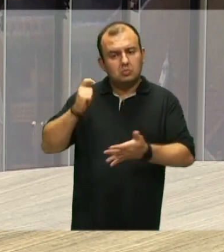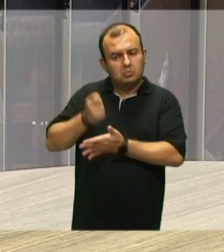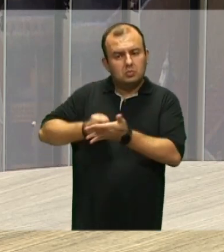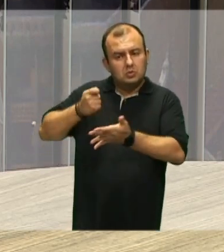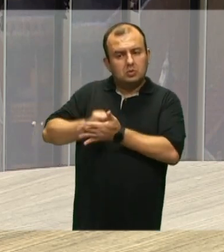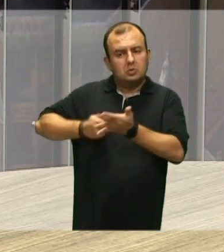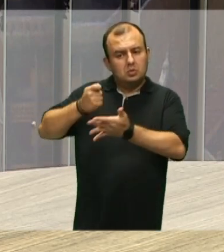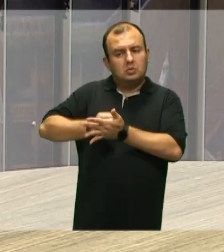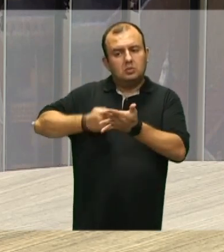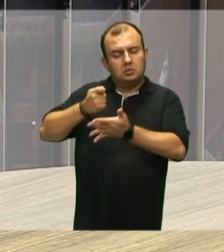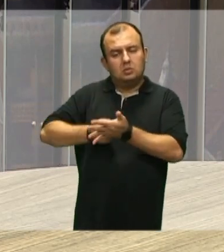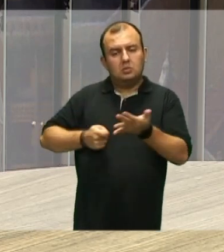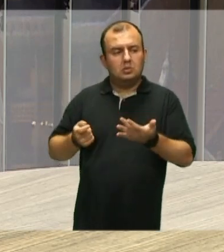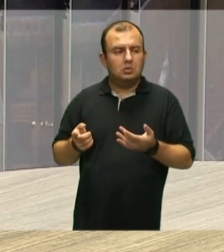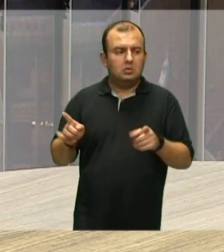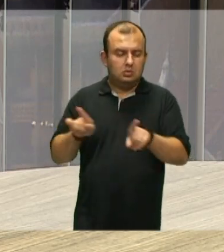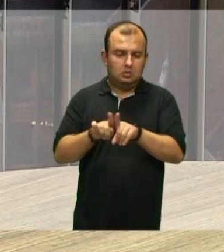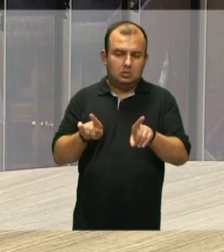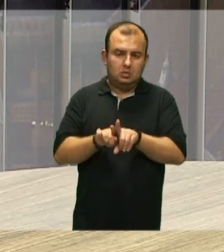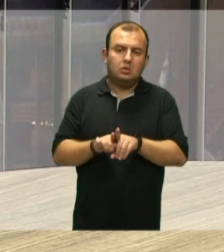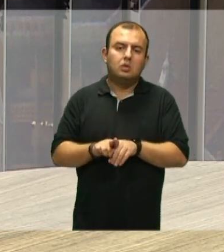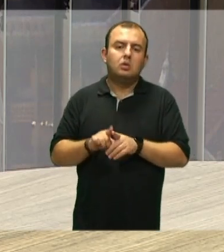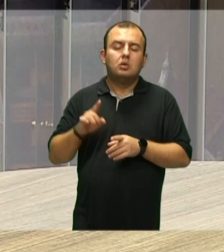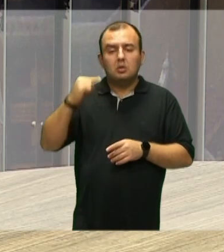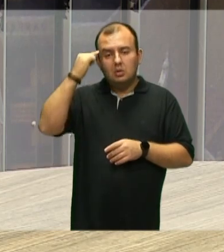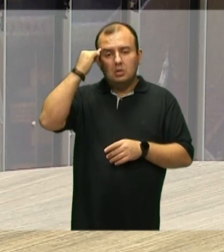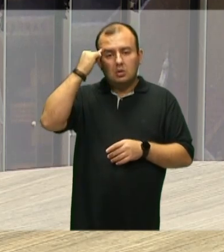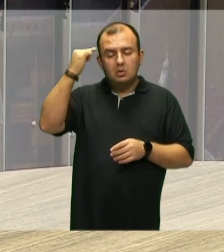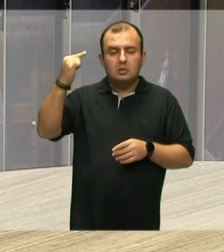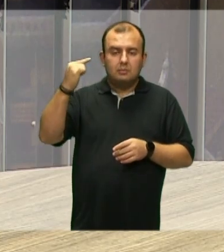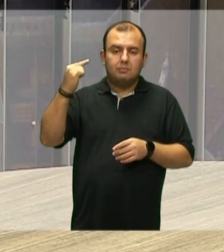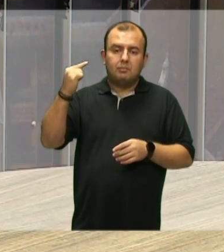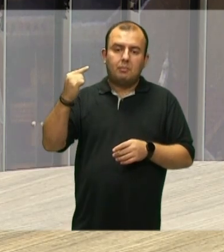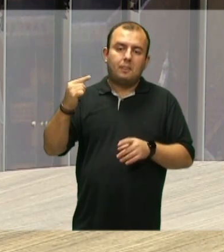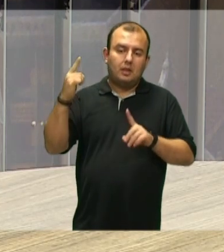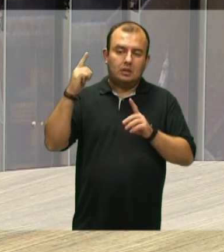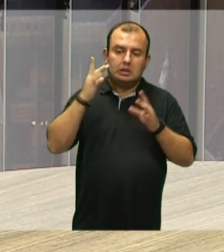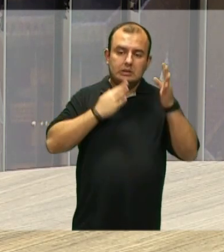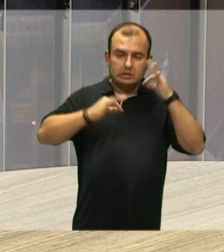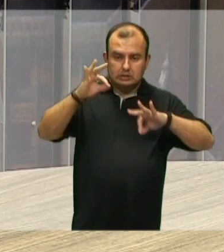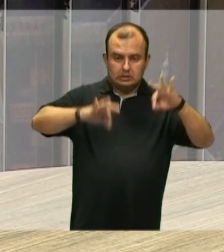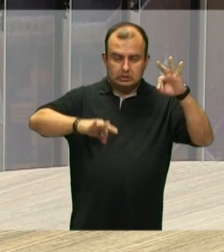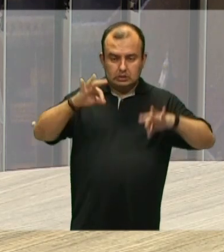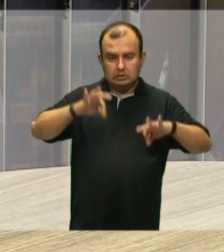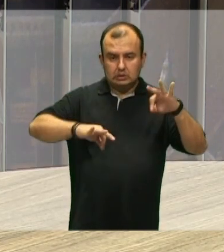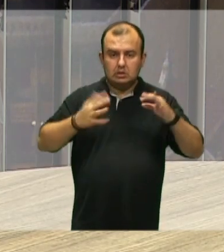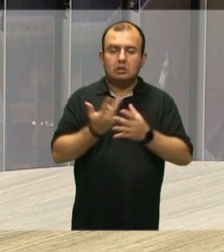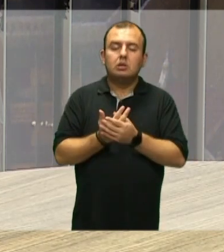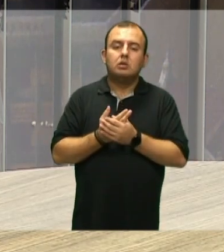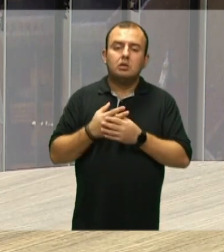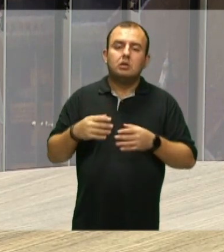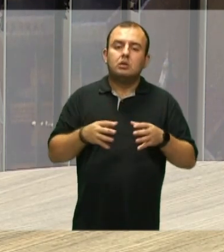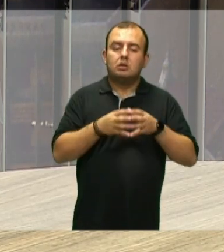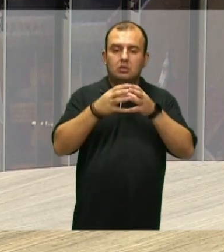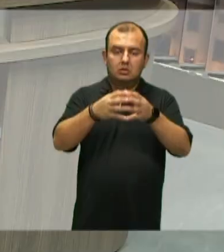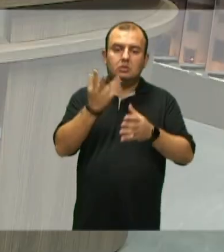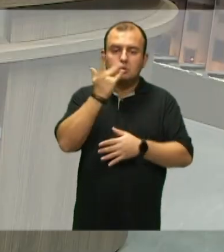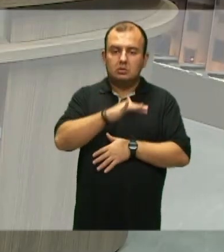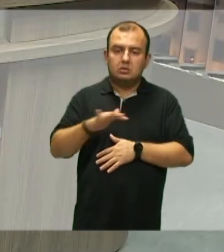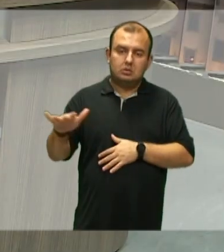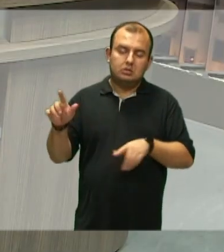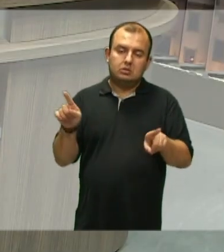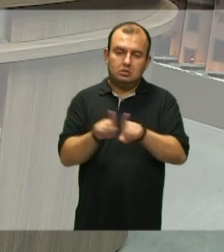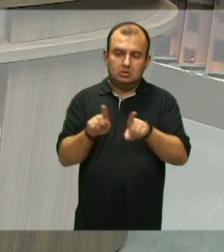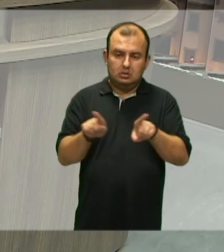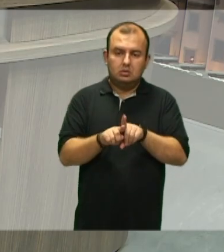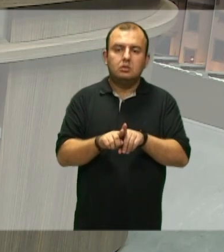né? Com esse tipo, para pensar esse tipo de teatro, para levar para as crianças. Por isso também acho que o workshop também tem um pouco